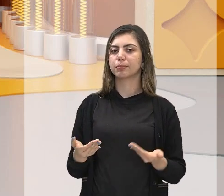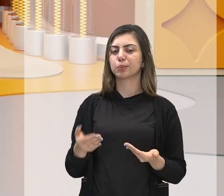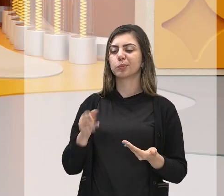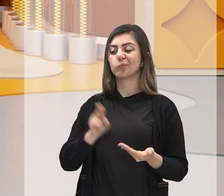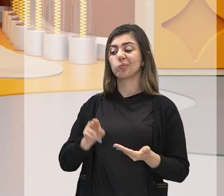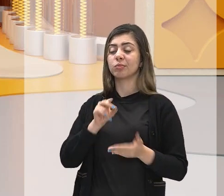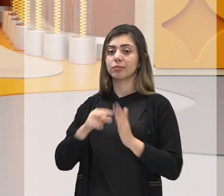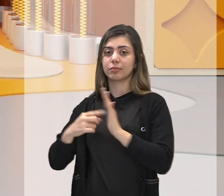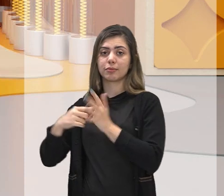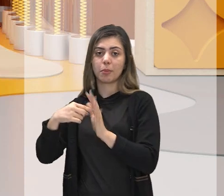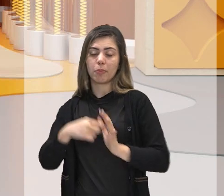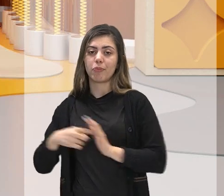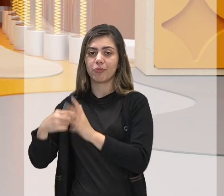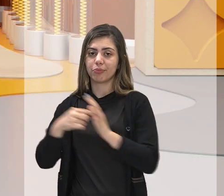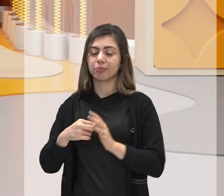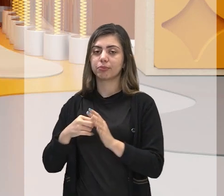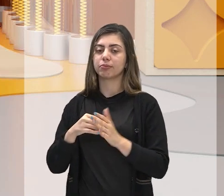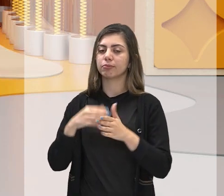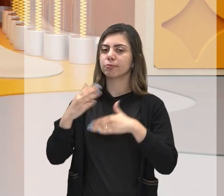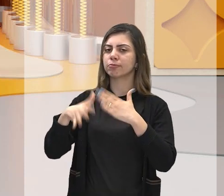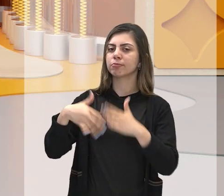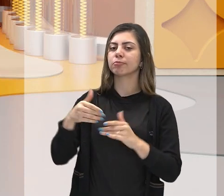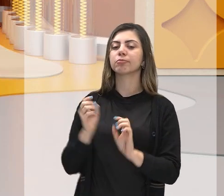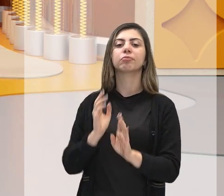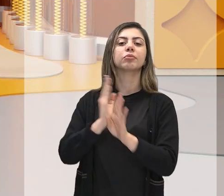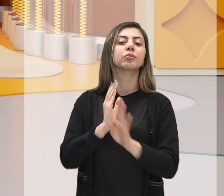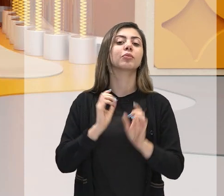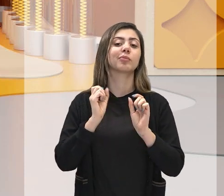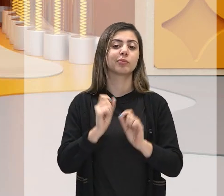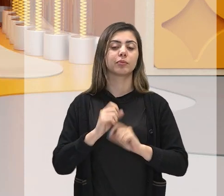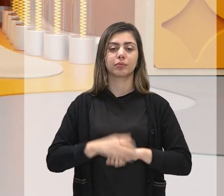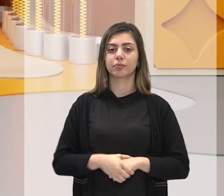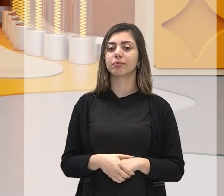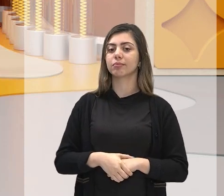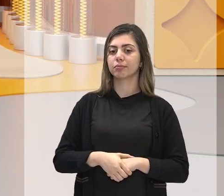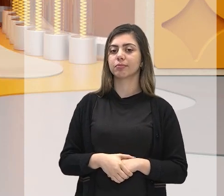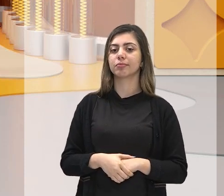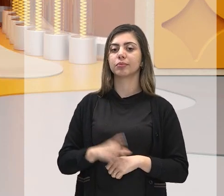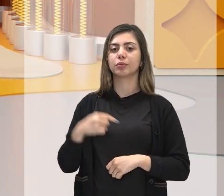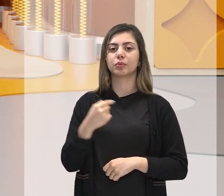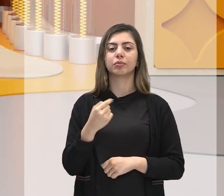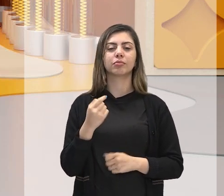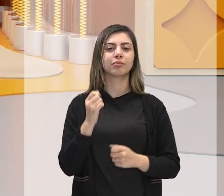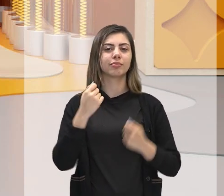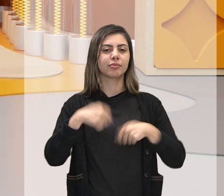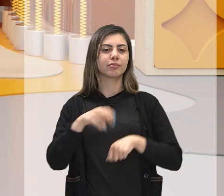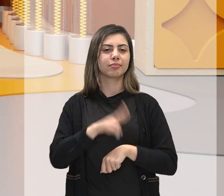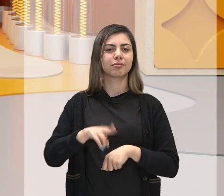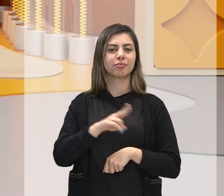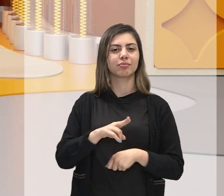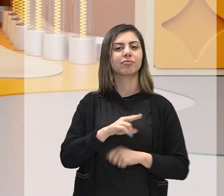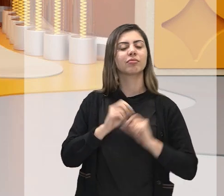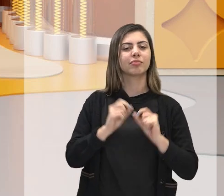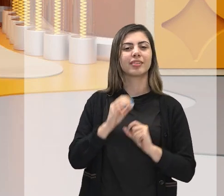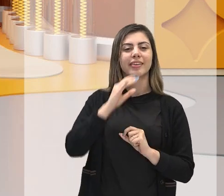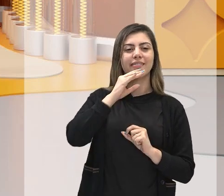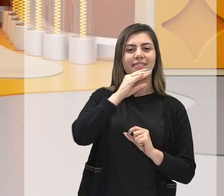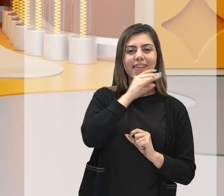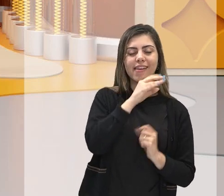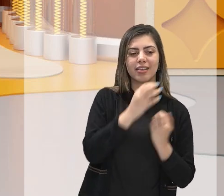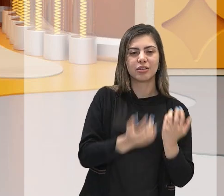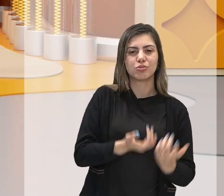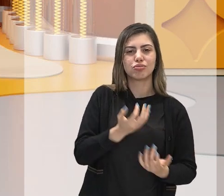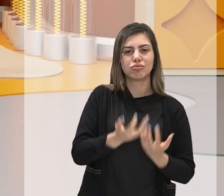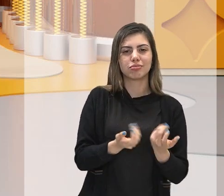utilizar as máquinas, vai ser descoberto também o processo de utilizar o calor para se produzir máquinas movidas